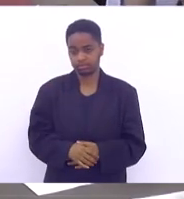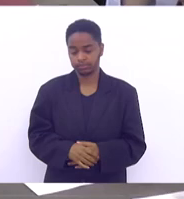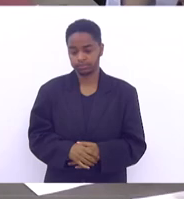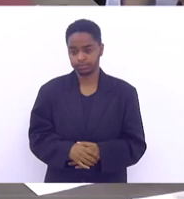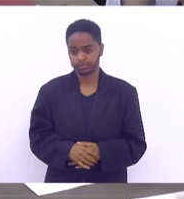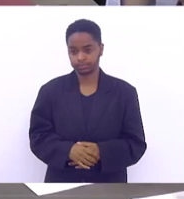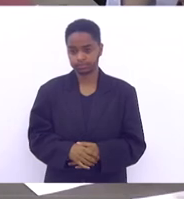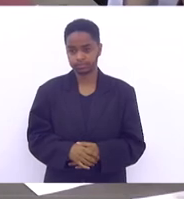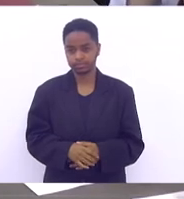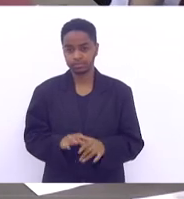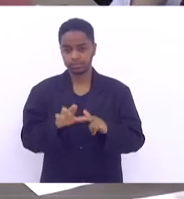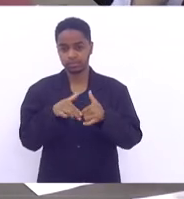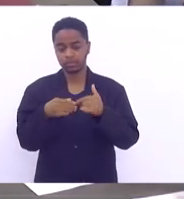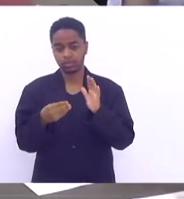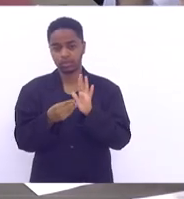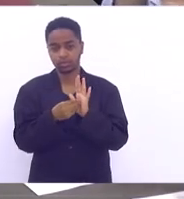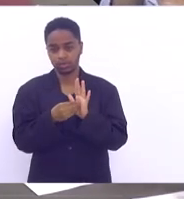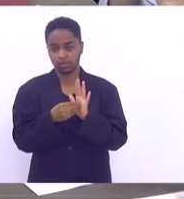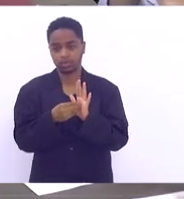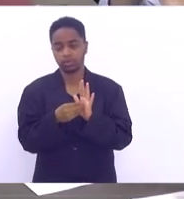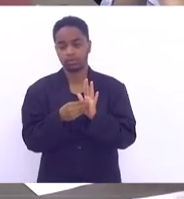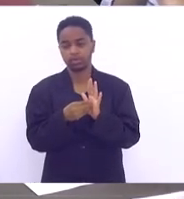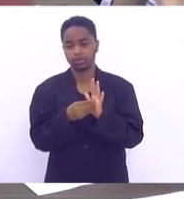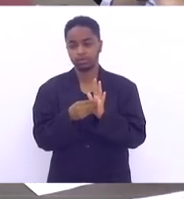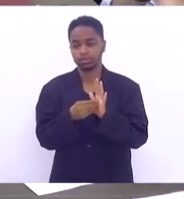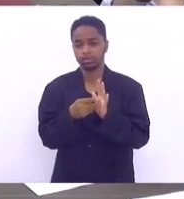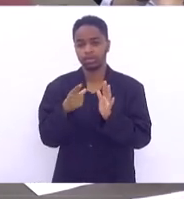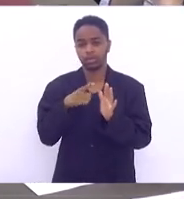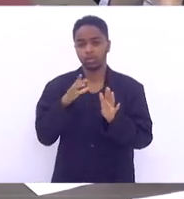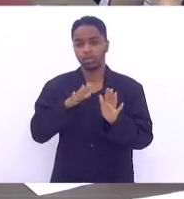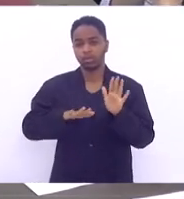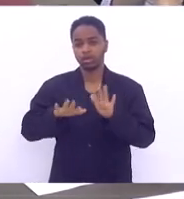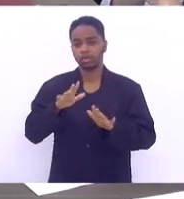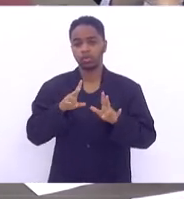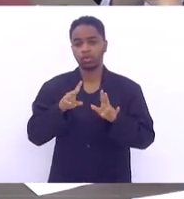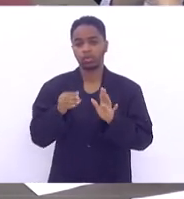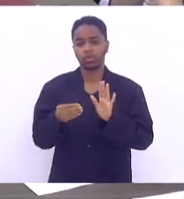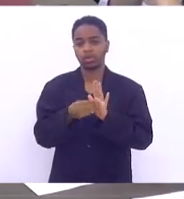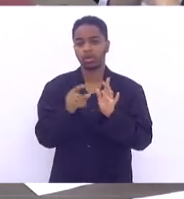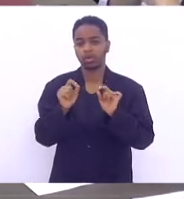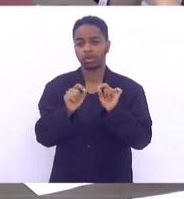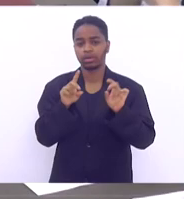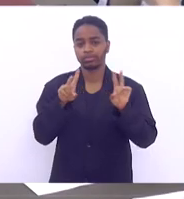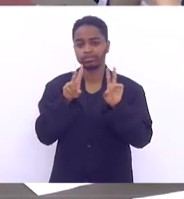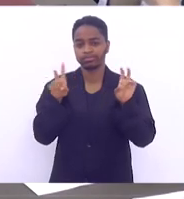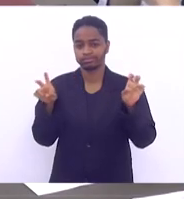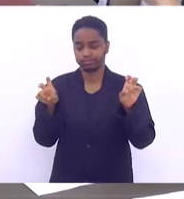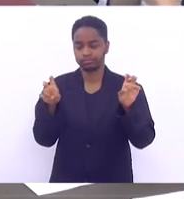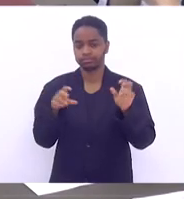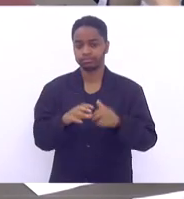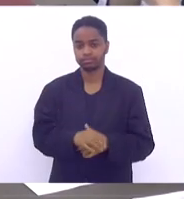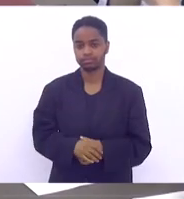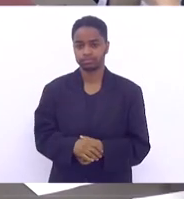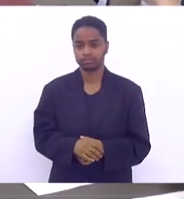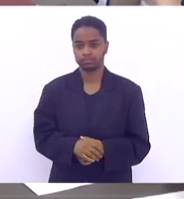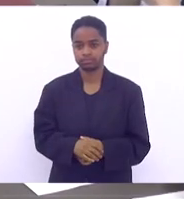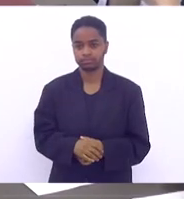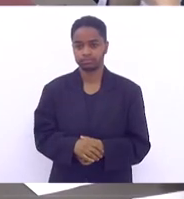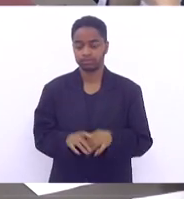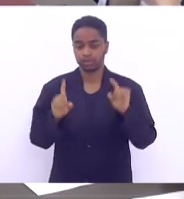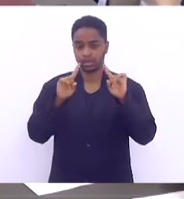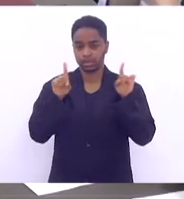É por isso que ele botou aqui, teve a cautela, teve o zelo de colocar entre parênteses, né? É, botou, na